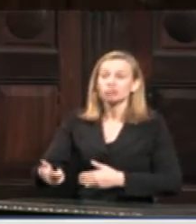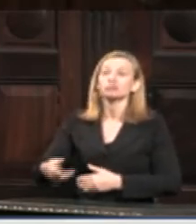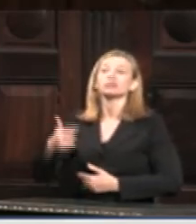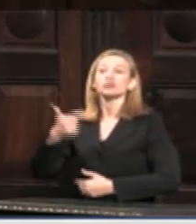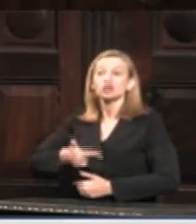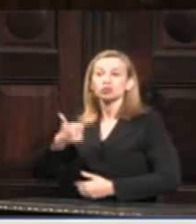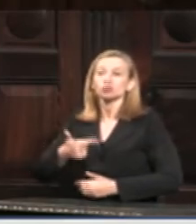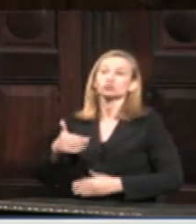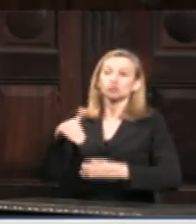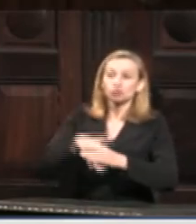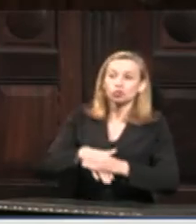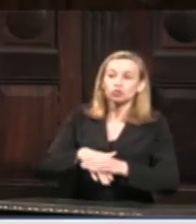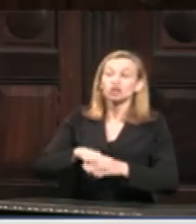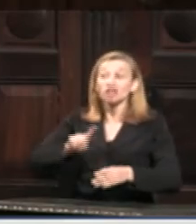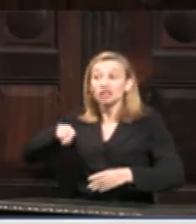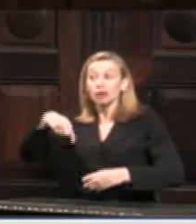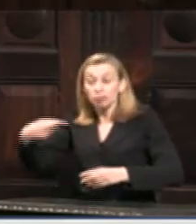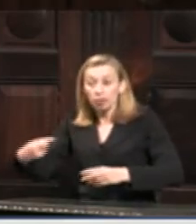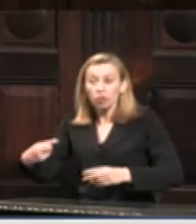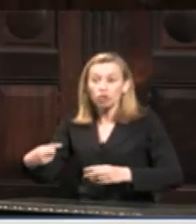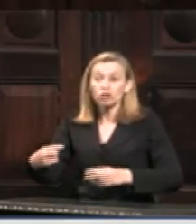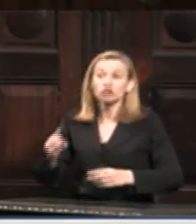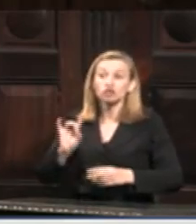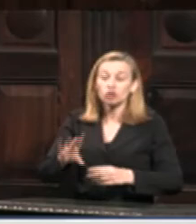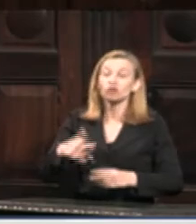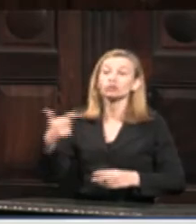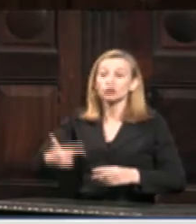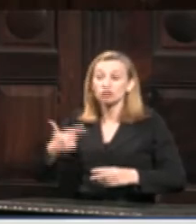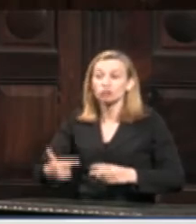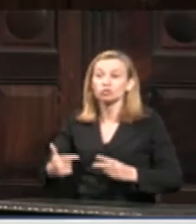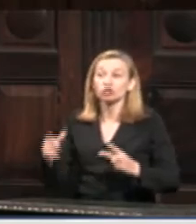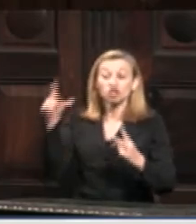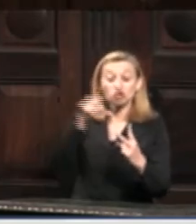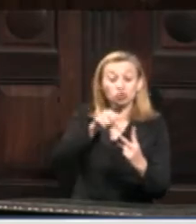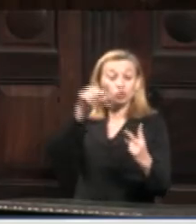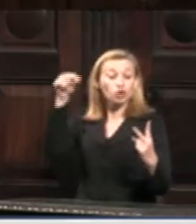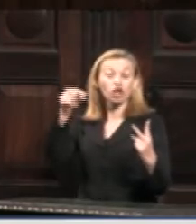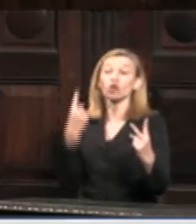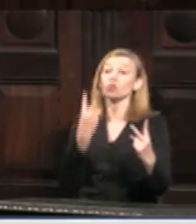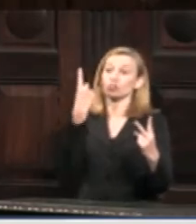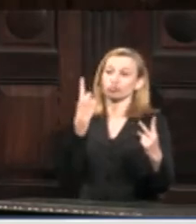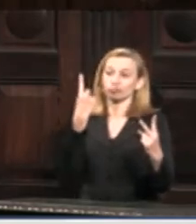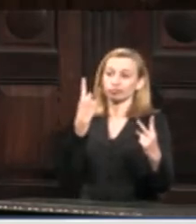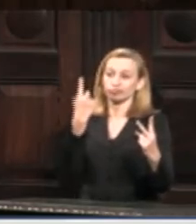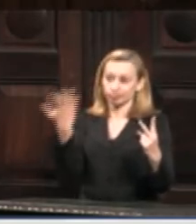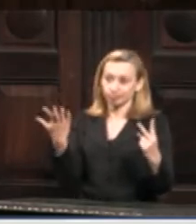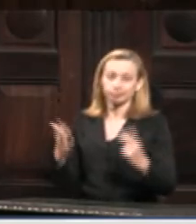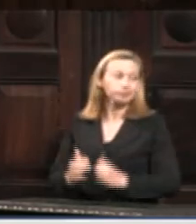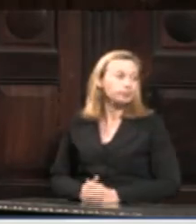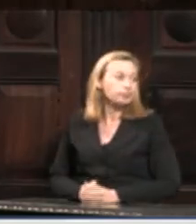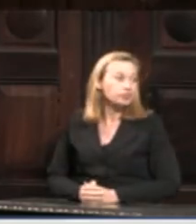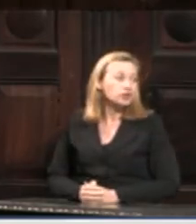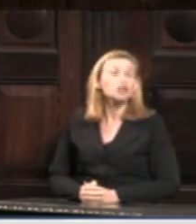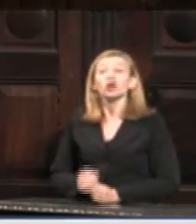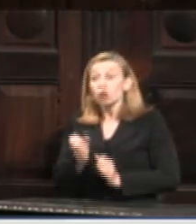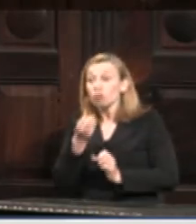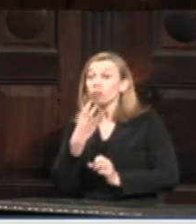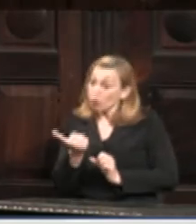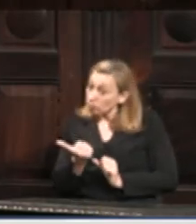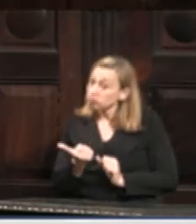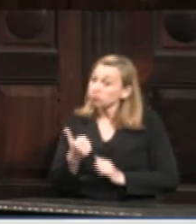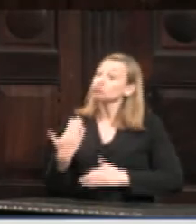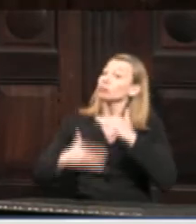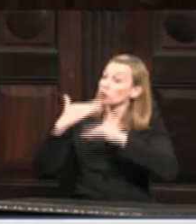turno, os 2 tentariam conquistar o voto dos restantes. Isso que seria um